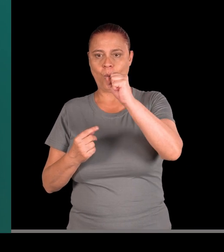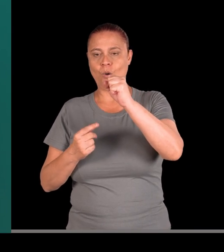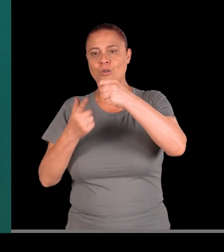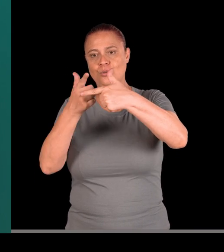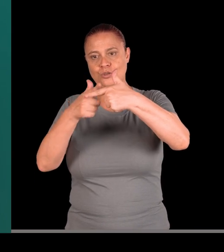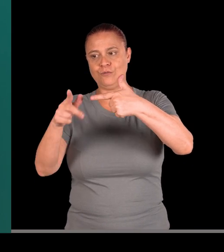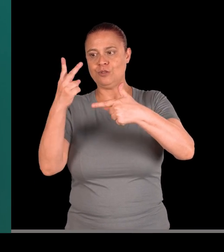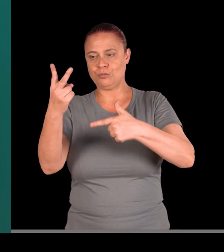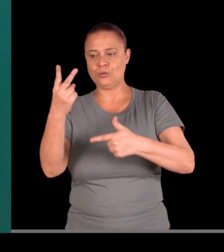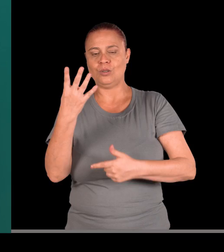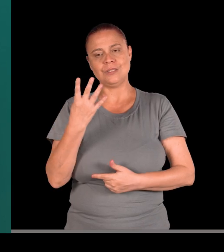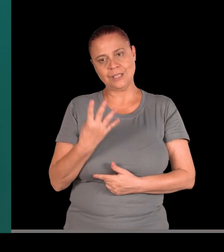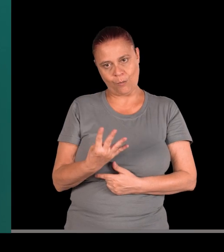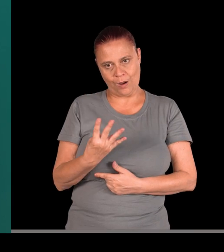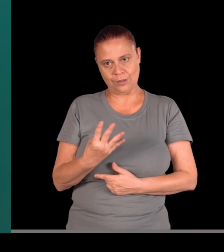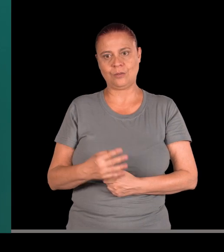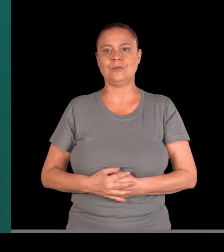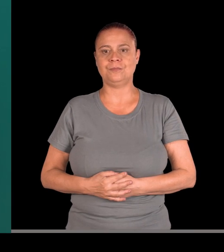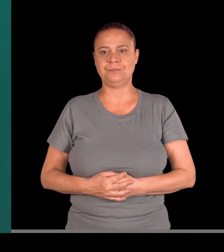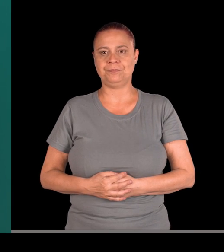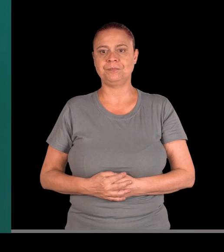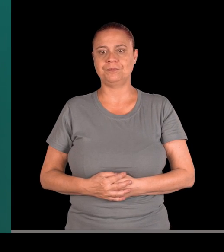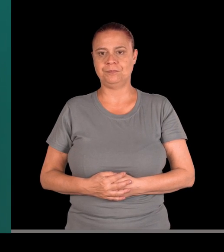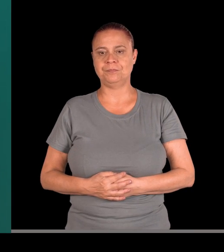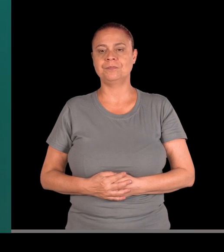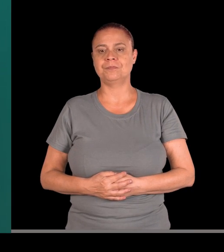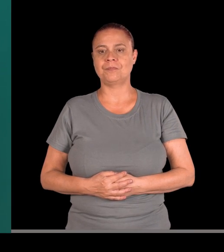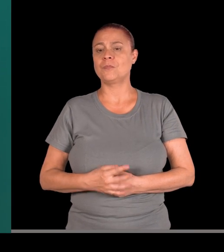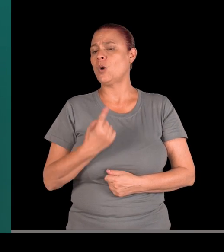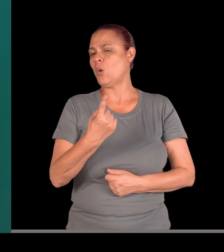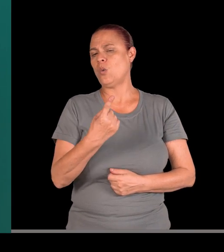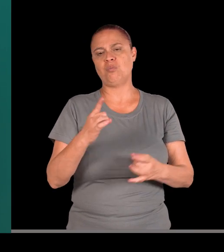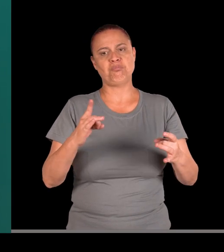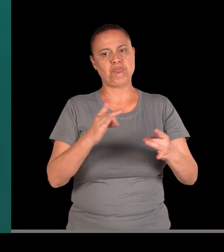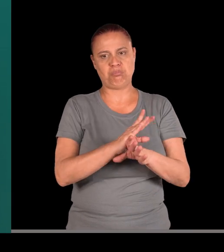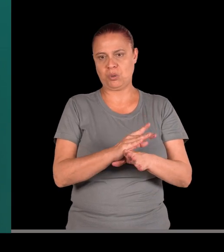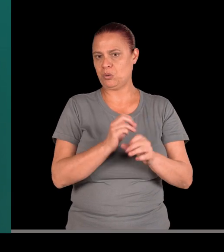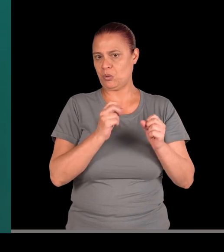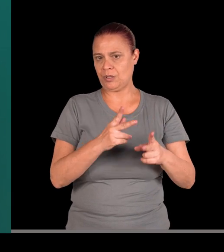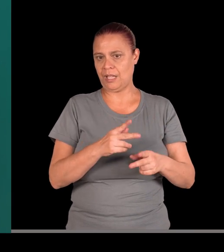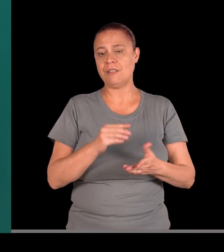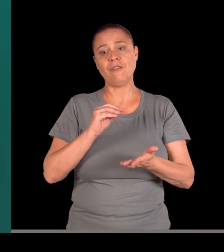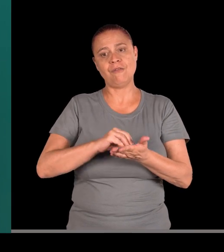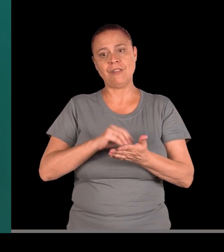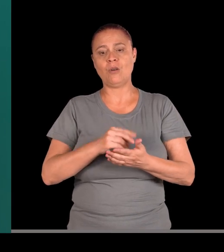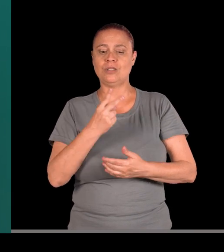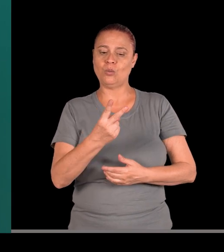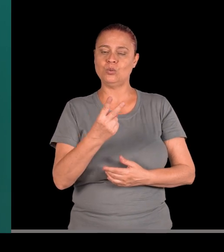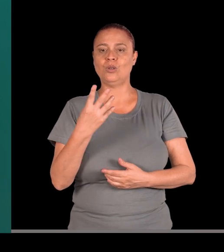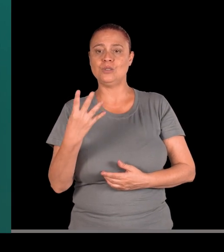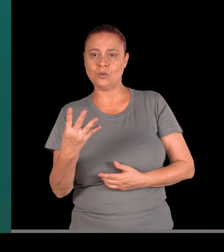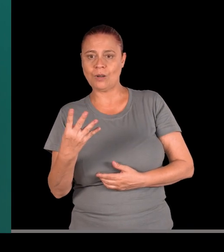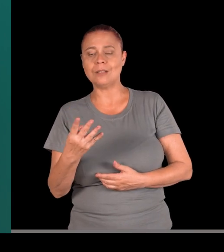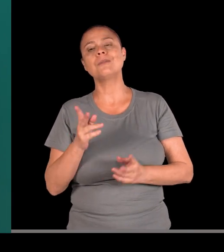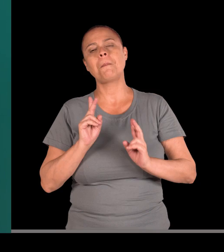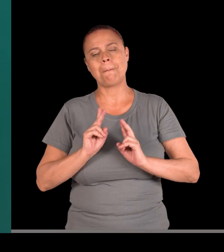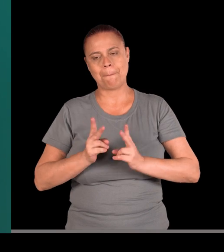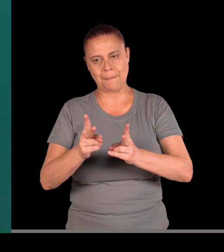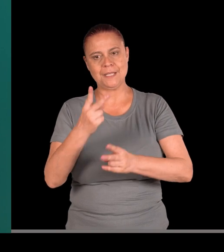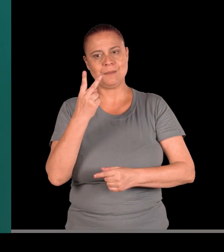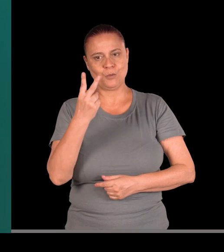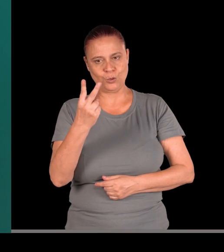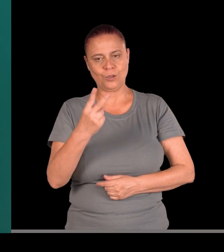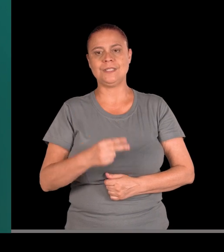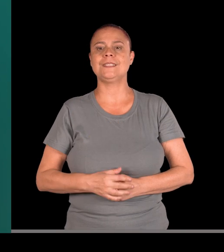2, 8 dividido por 2 dá 4. 1, 2 e 4. Aqui eu já terminei. Tenho 2 e 4. Por quem que eu